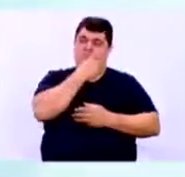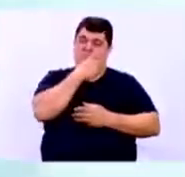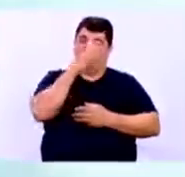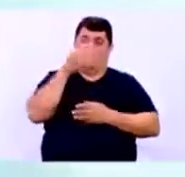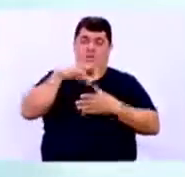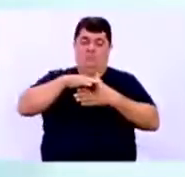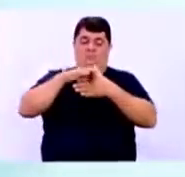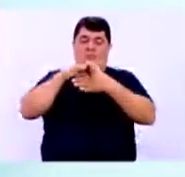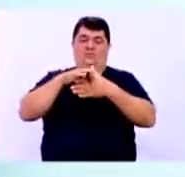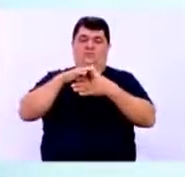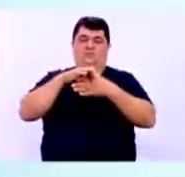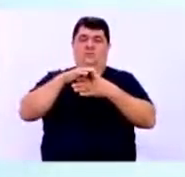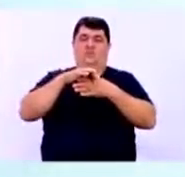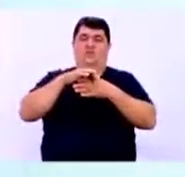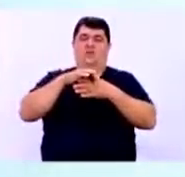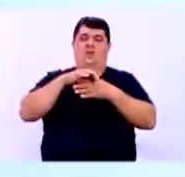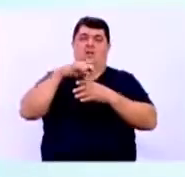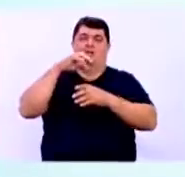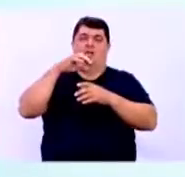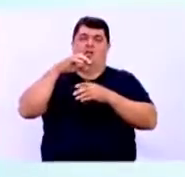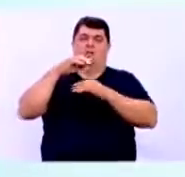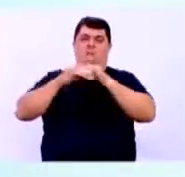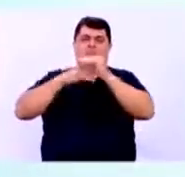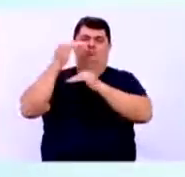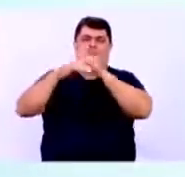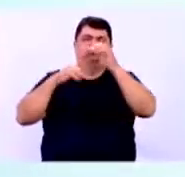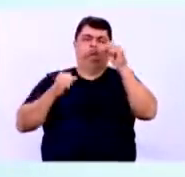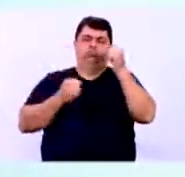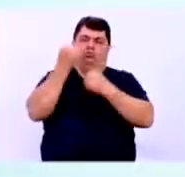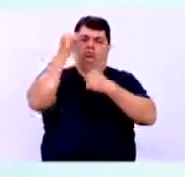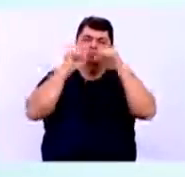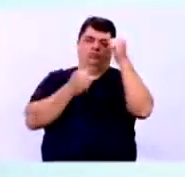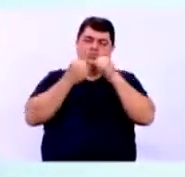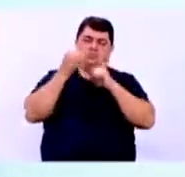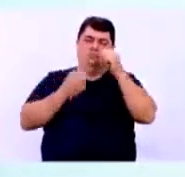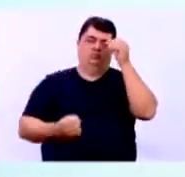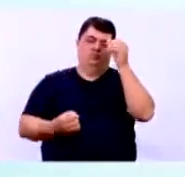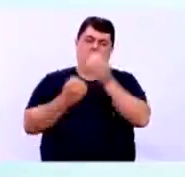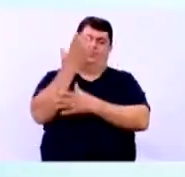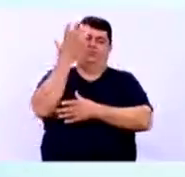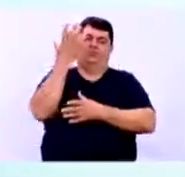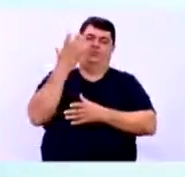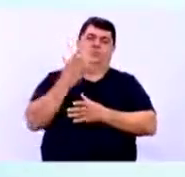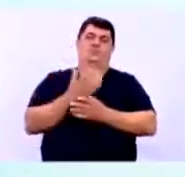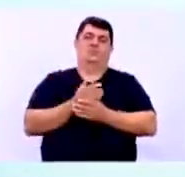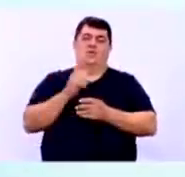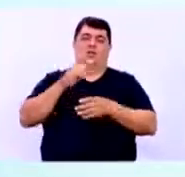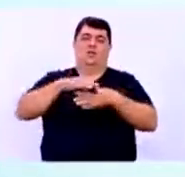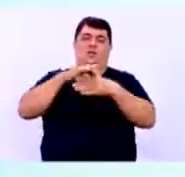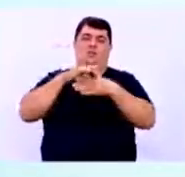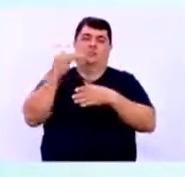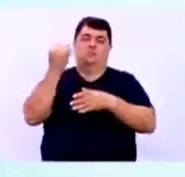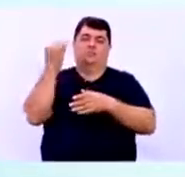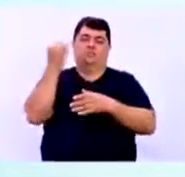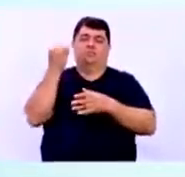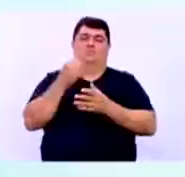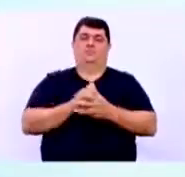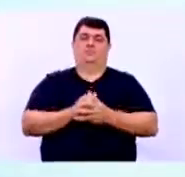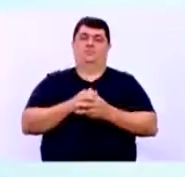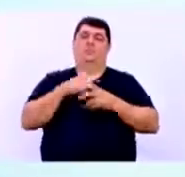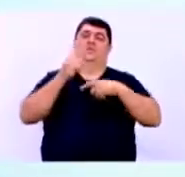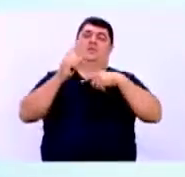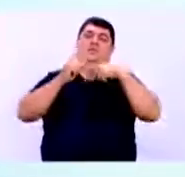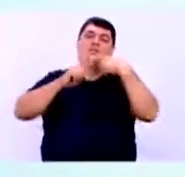inicial foi o quê? A Revolução Industrial. Lembra? Lá na aula? Marco inicial, Revolução Industrial. Depois